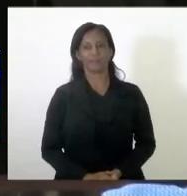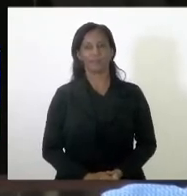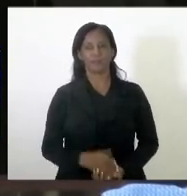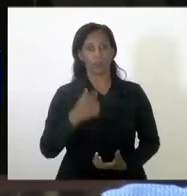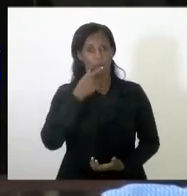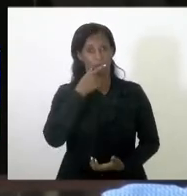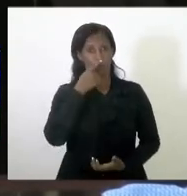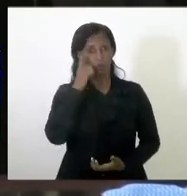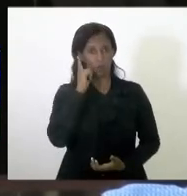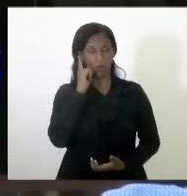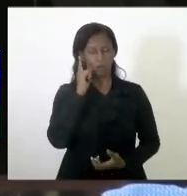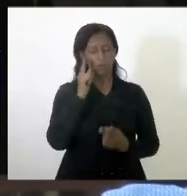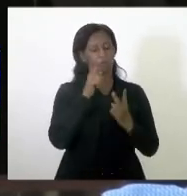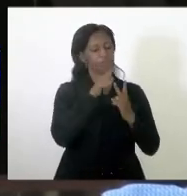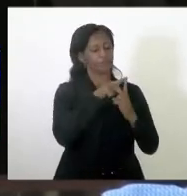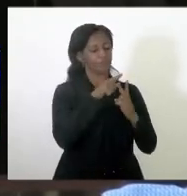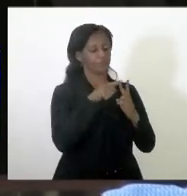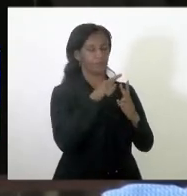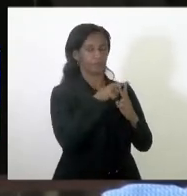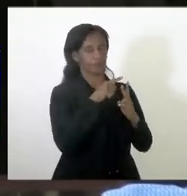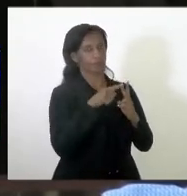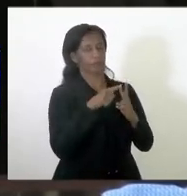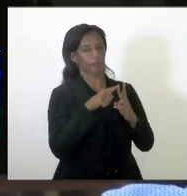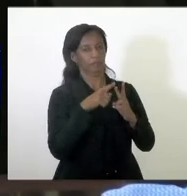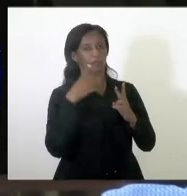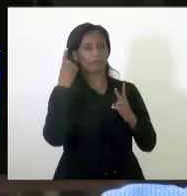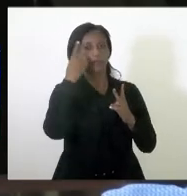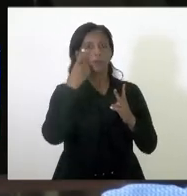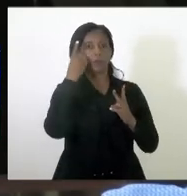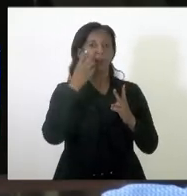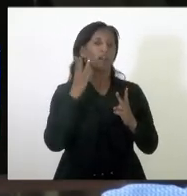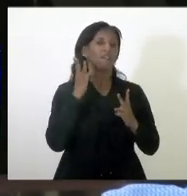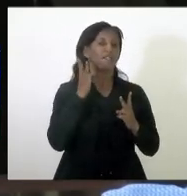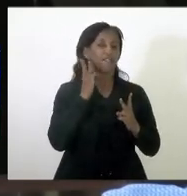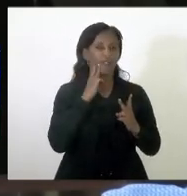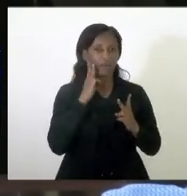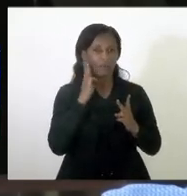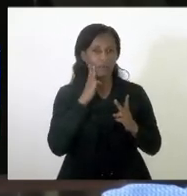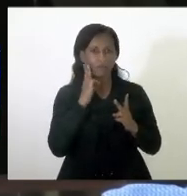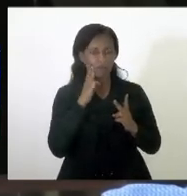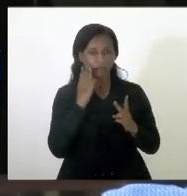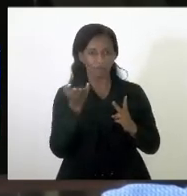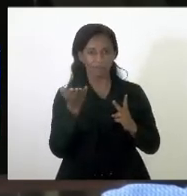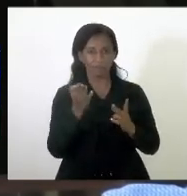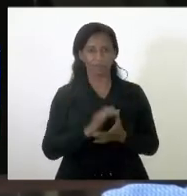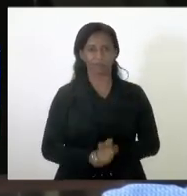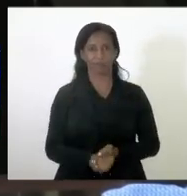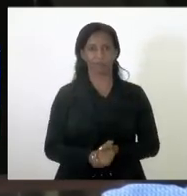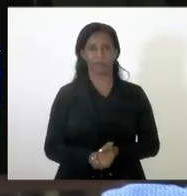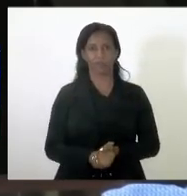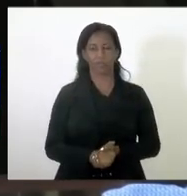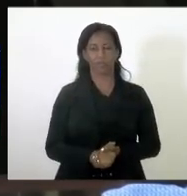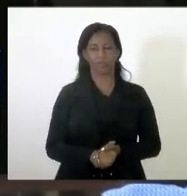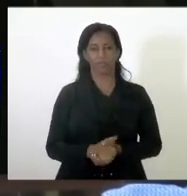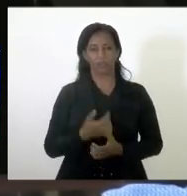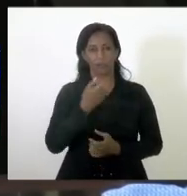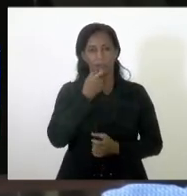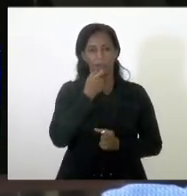Ontem, por duas vezes, o deputado Valdeque Carneiro usou a